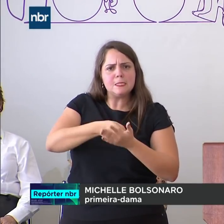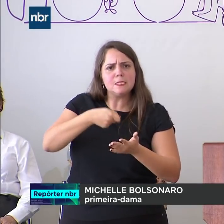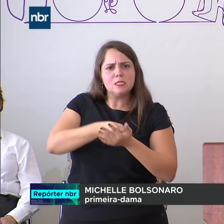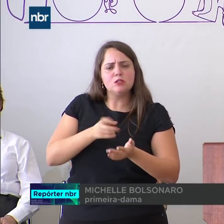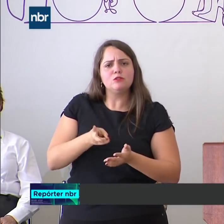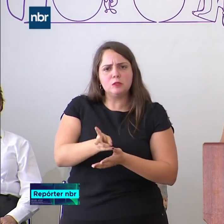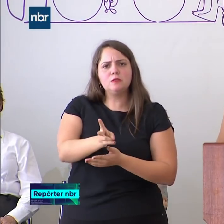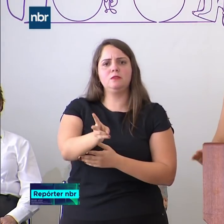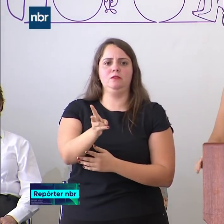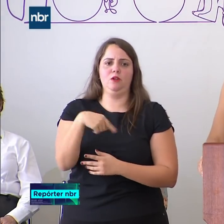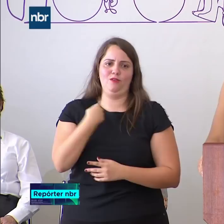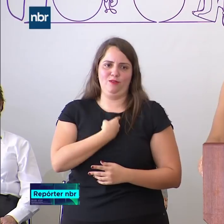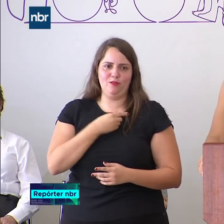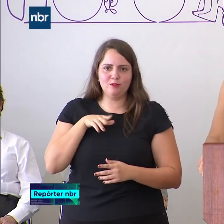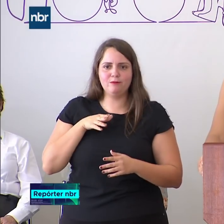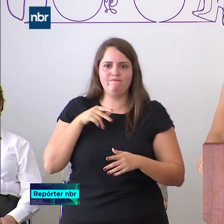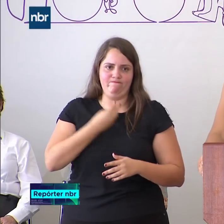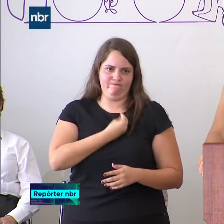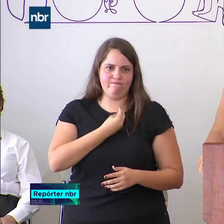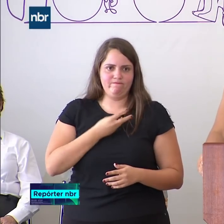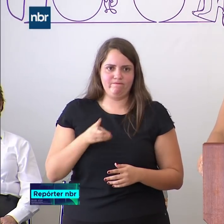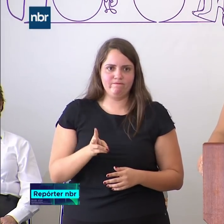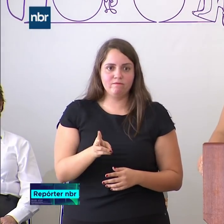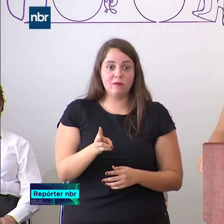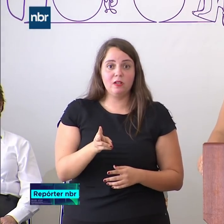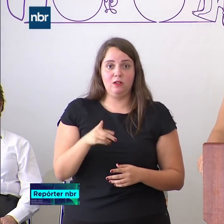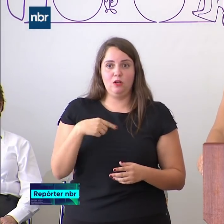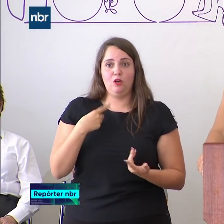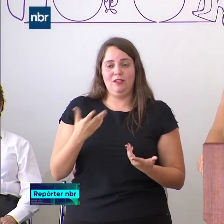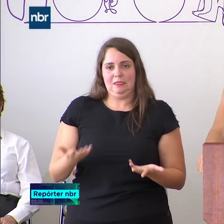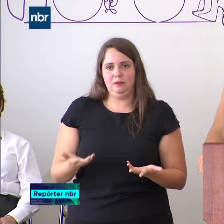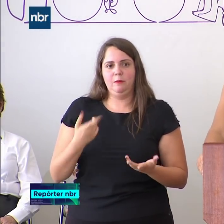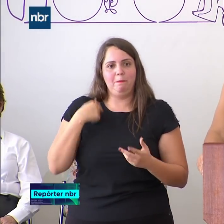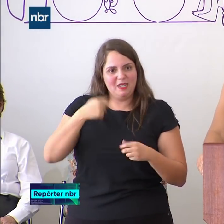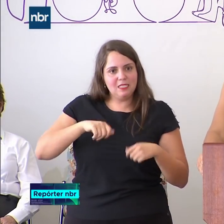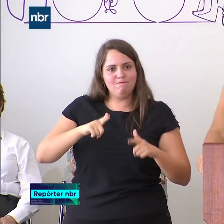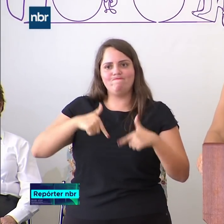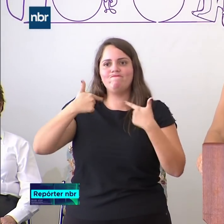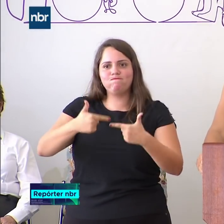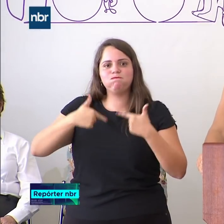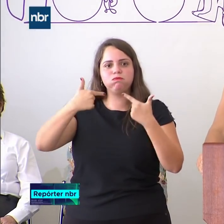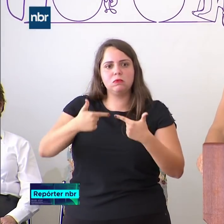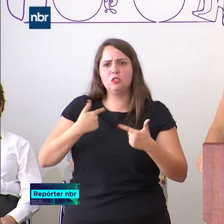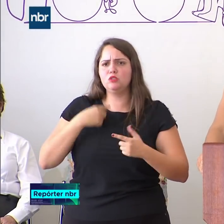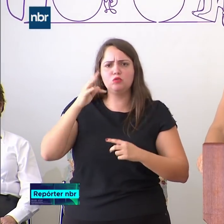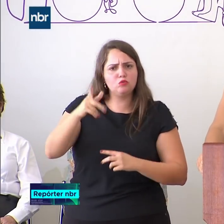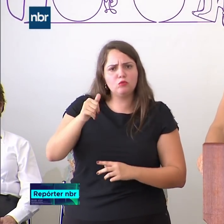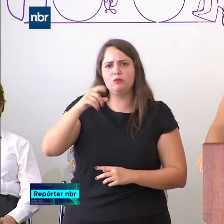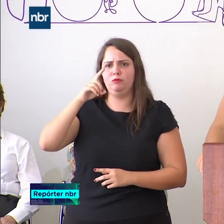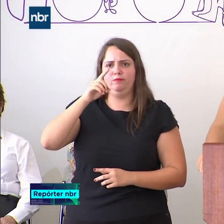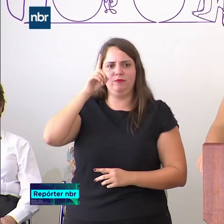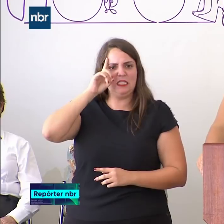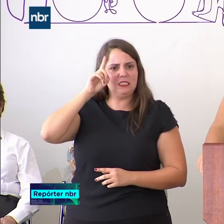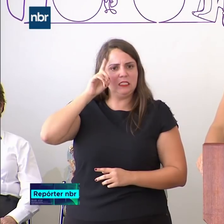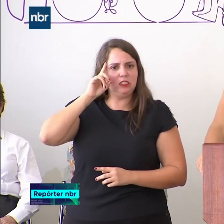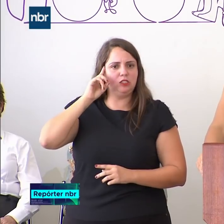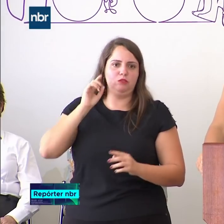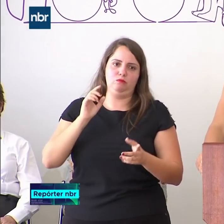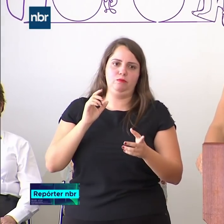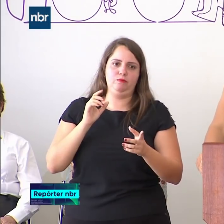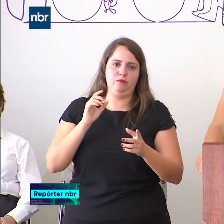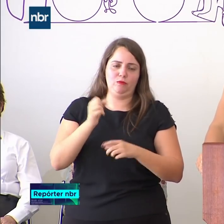caminhada. Contudo, o mais importante é lutar em todos os outros dias do ano, para que sejamos plenos